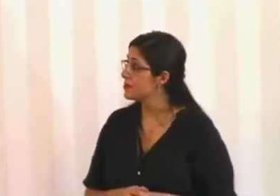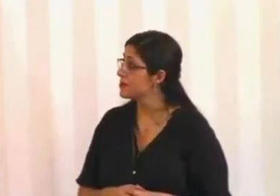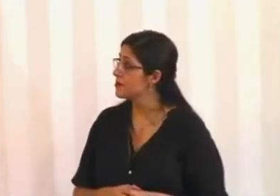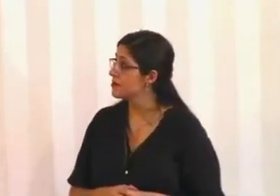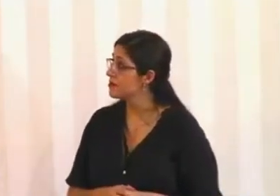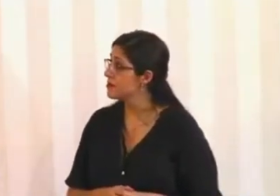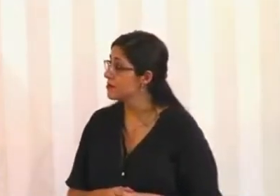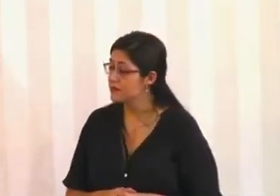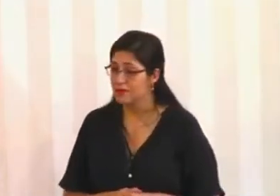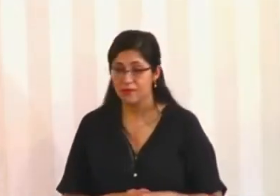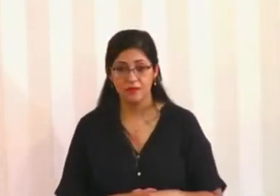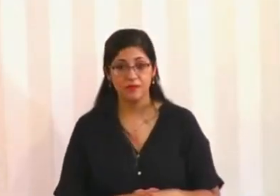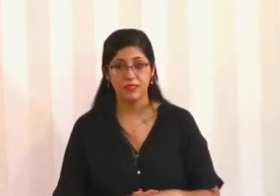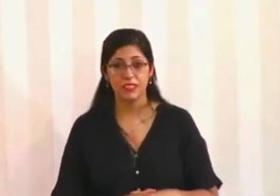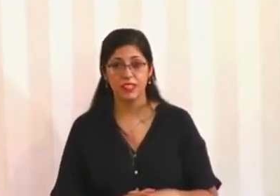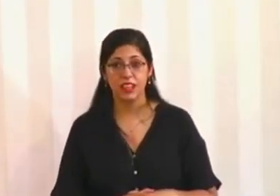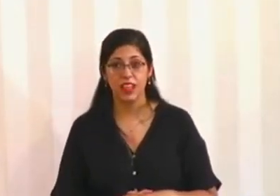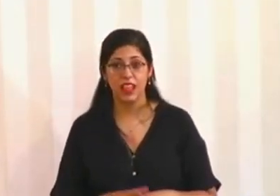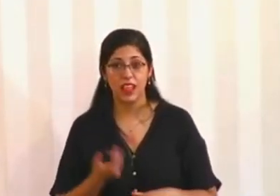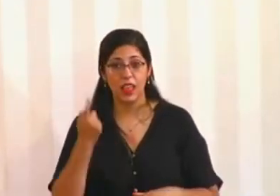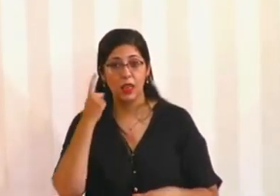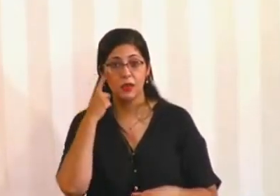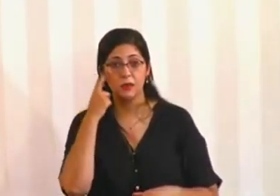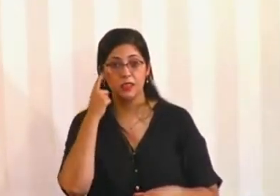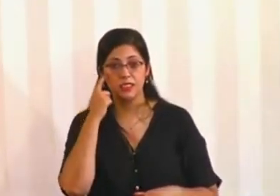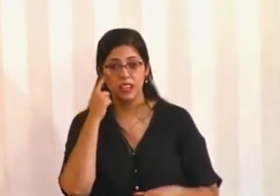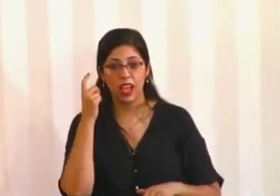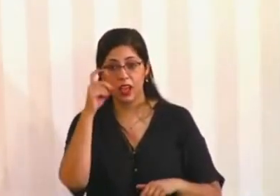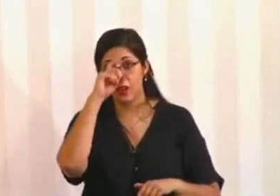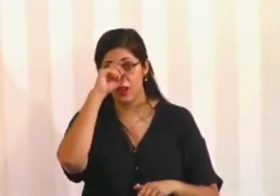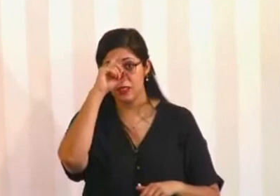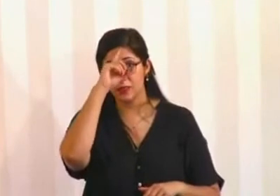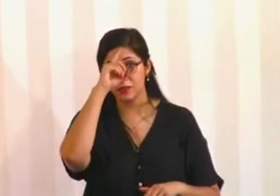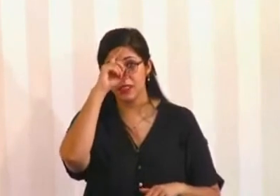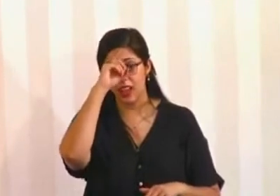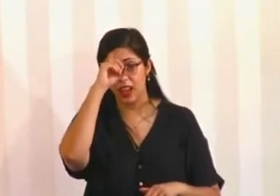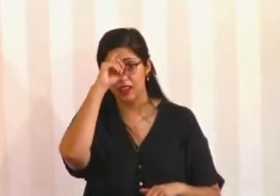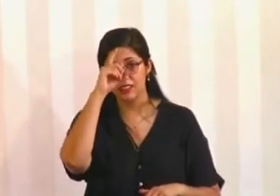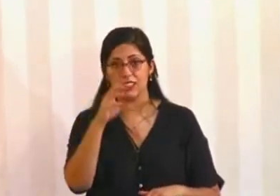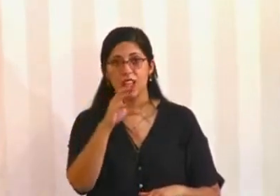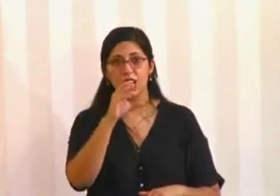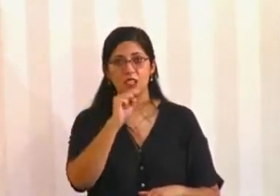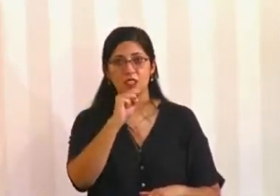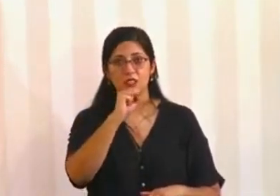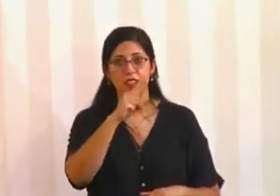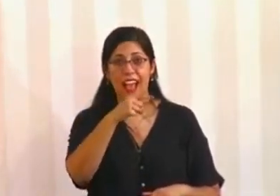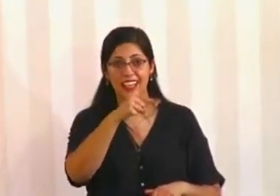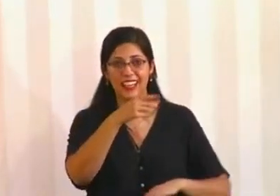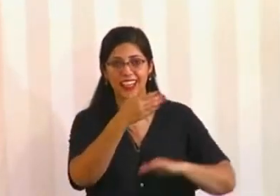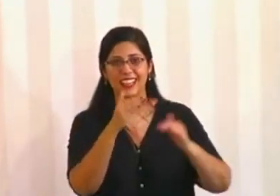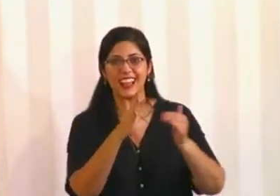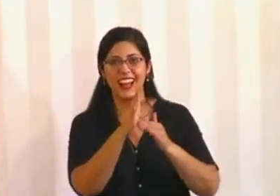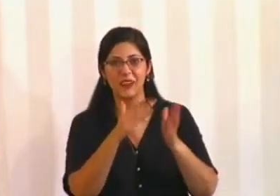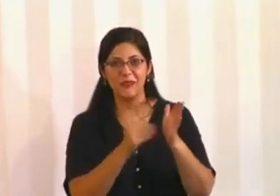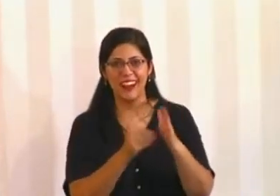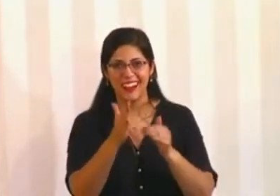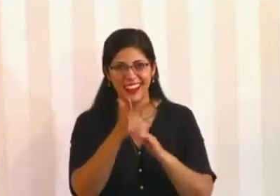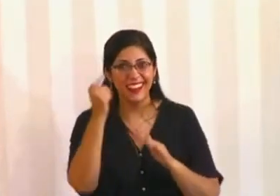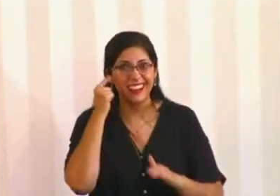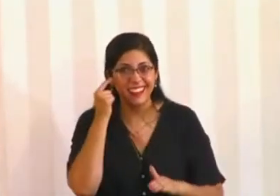na minha cabeça onde eu nasci, eu falei, eu quero ir para o Sorocabana. Eu estava lá na Rebouças, me trouxeram aqui para o hospital